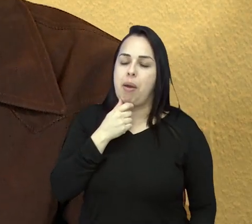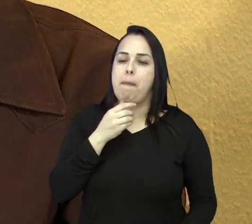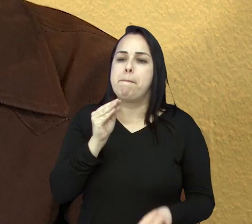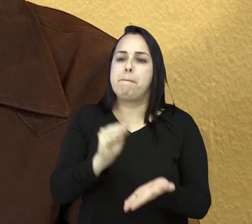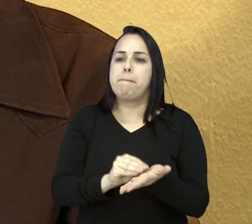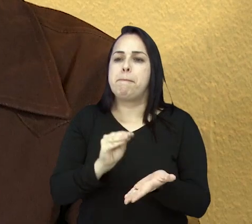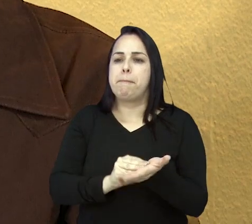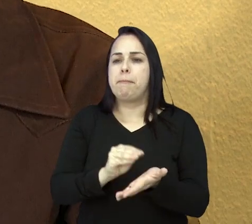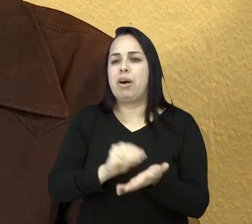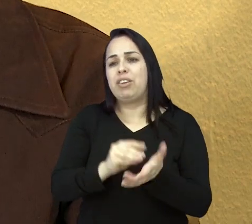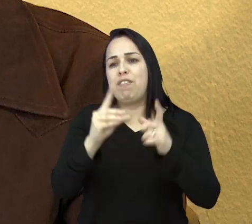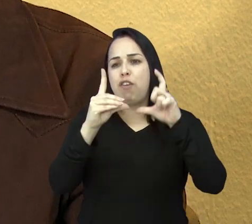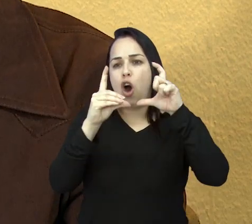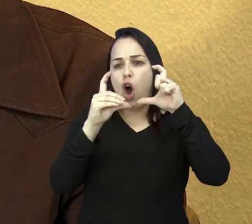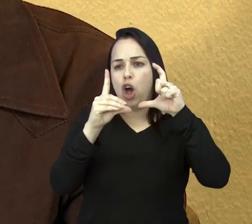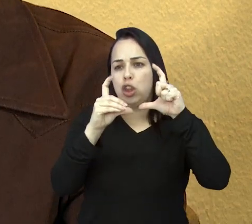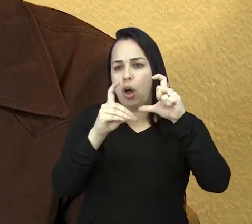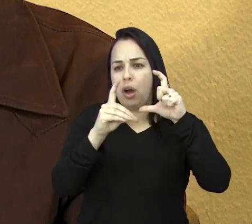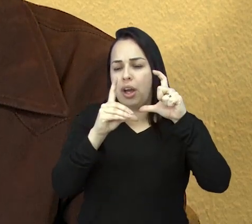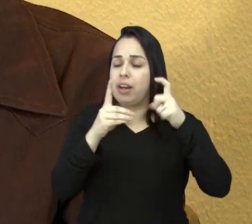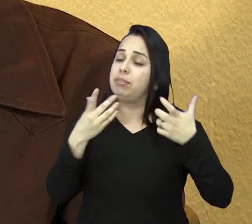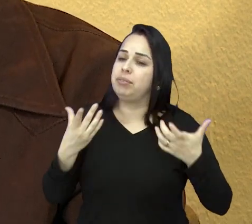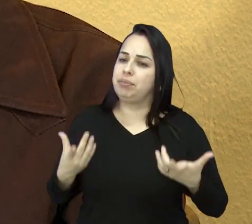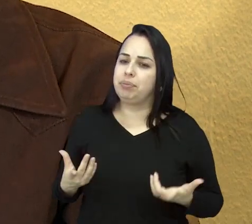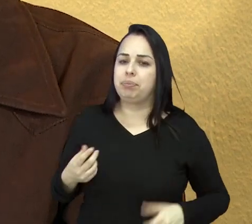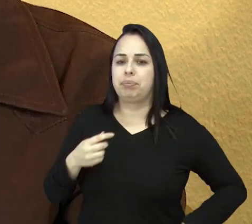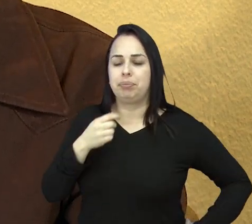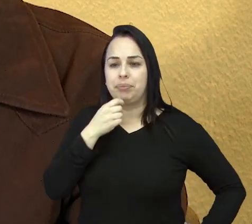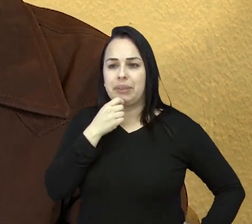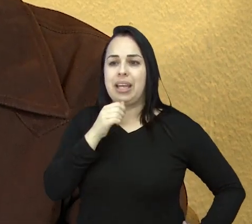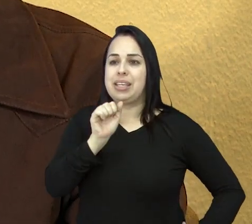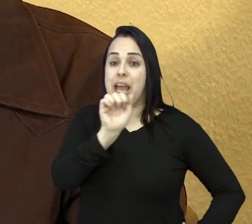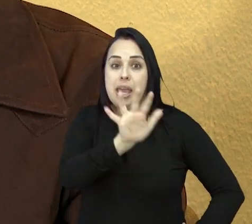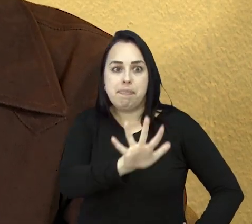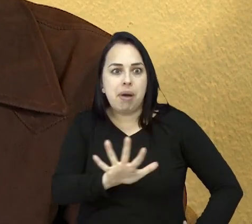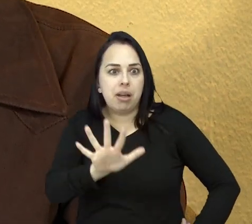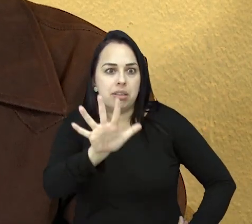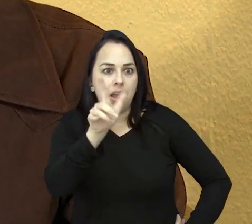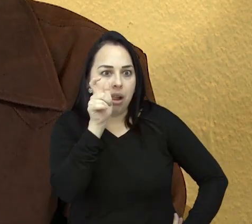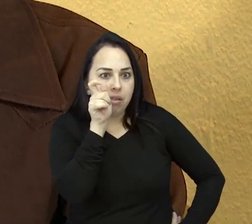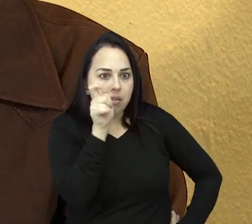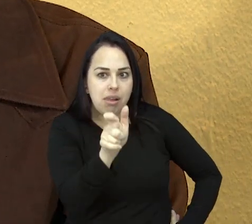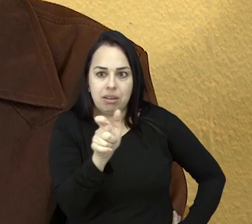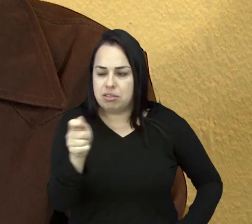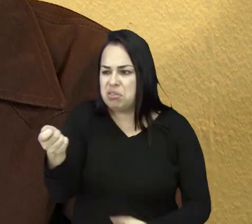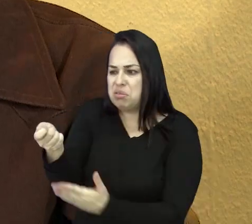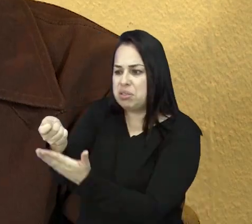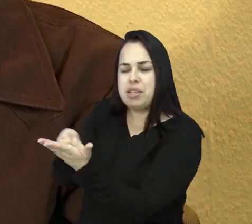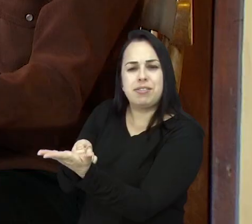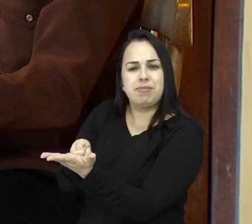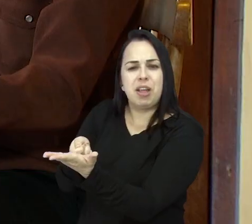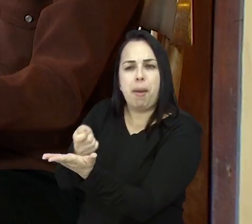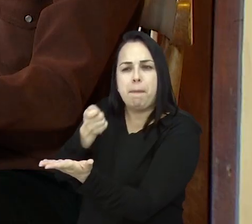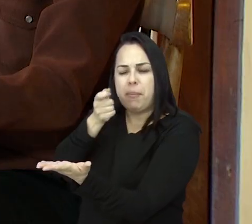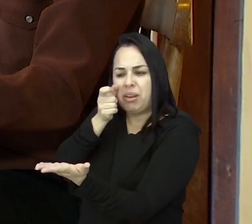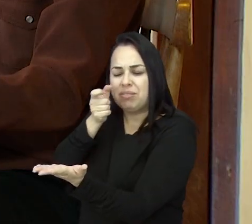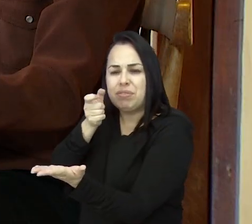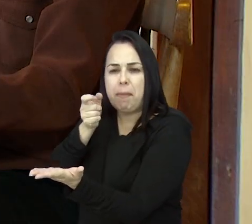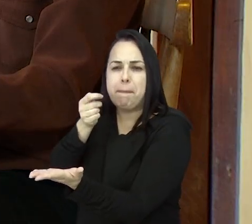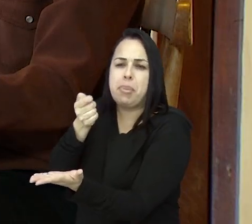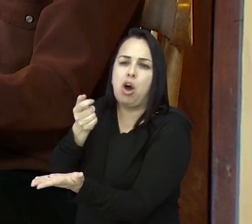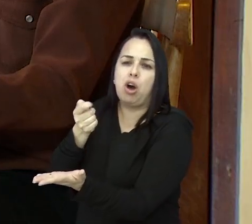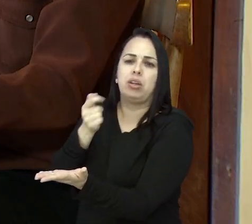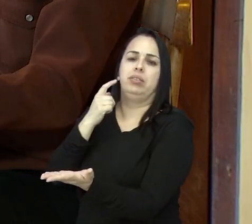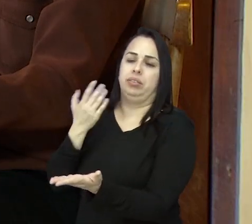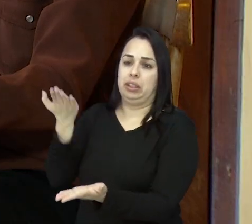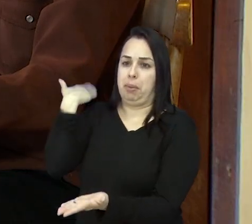tinham poucos fotógrafos em relação à redação e a imagem chamava mais atenção do que o texto, né? E aí